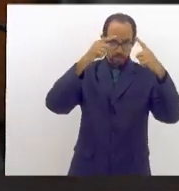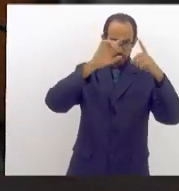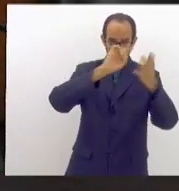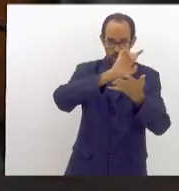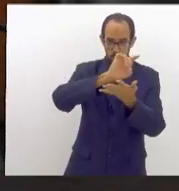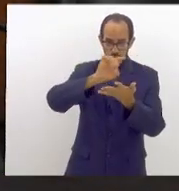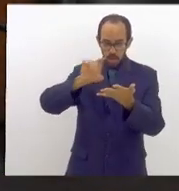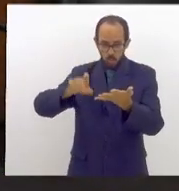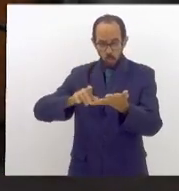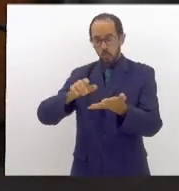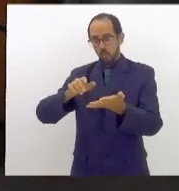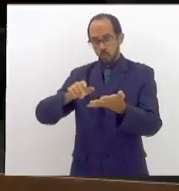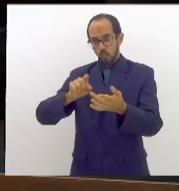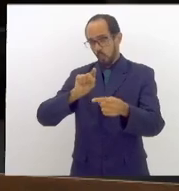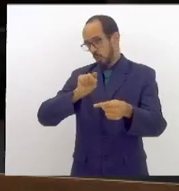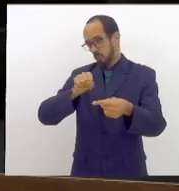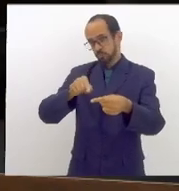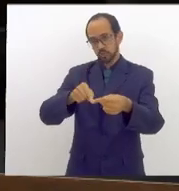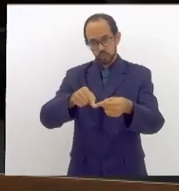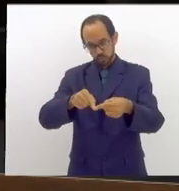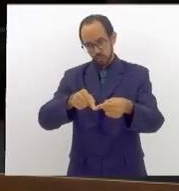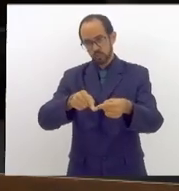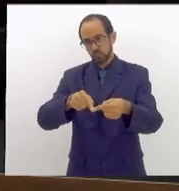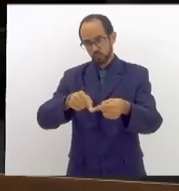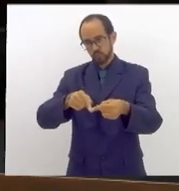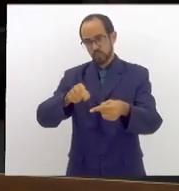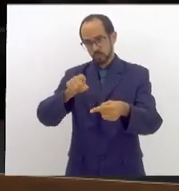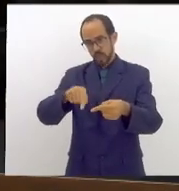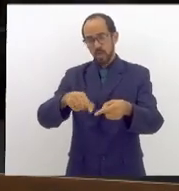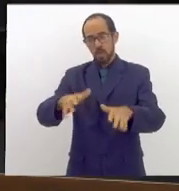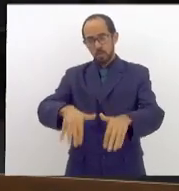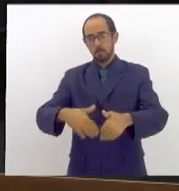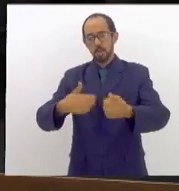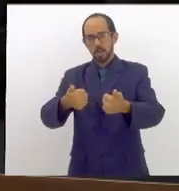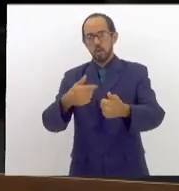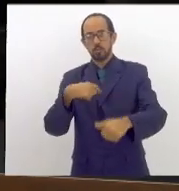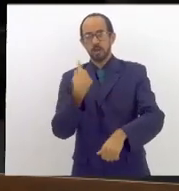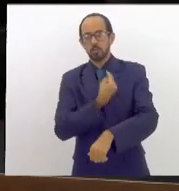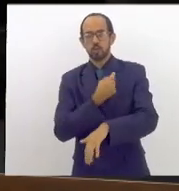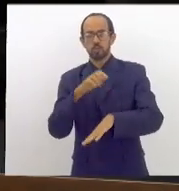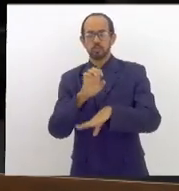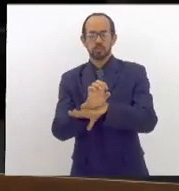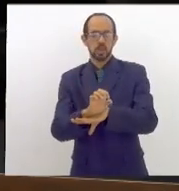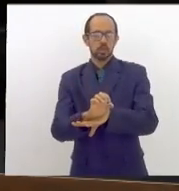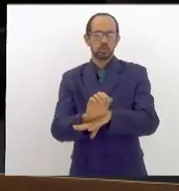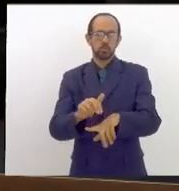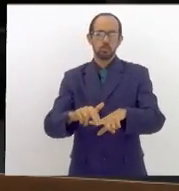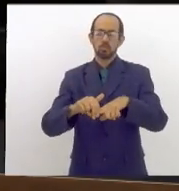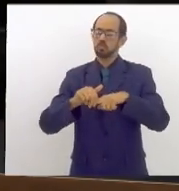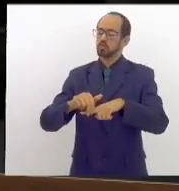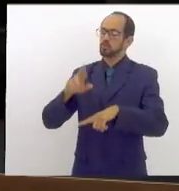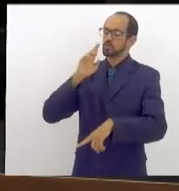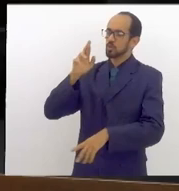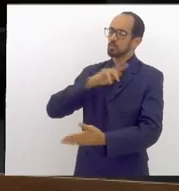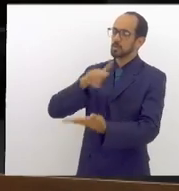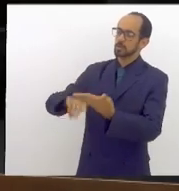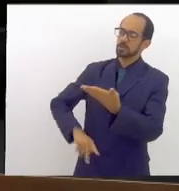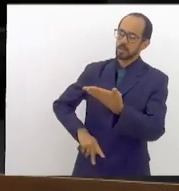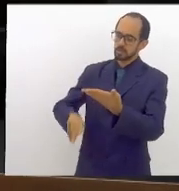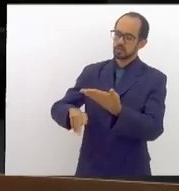diante de um objetivo o melhor para o nosso Estado por isso senhor presidente